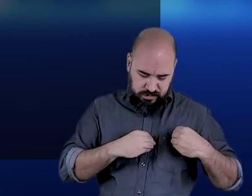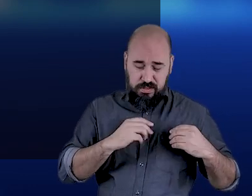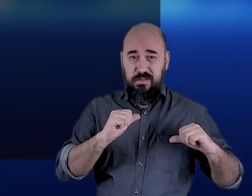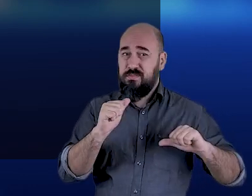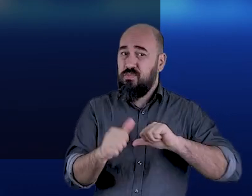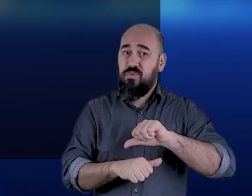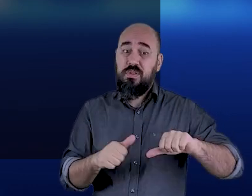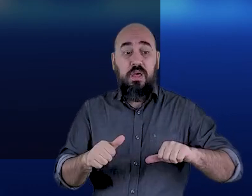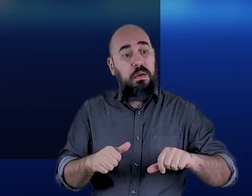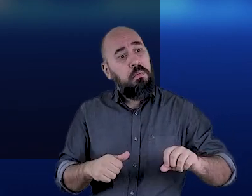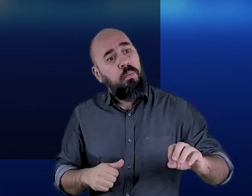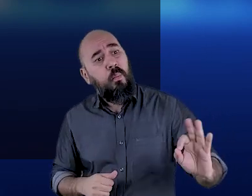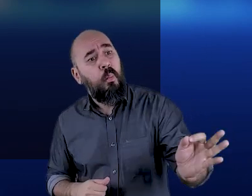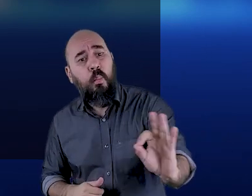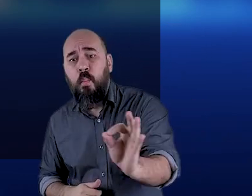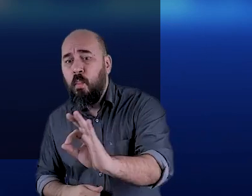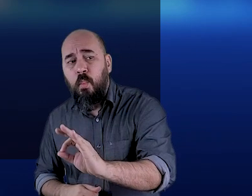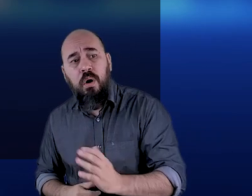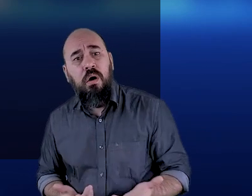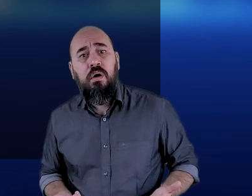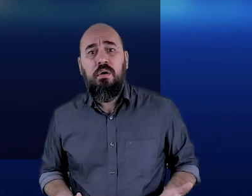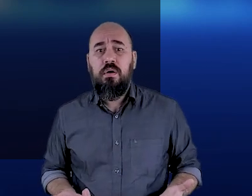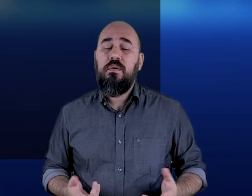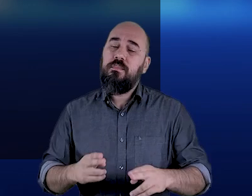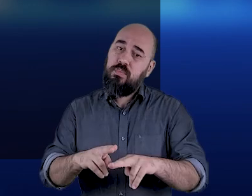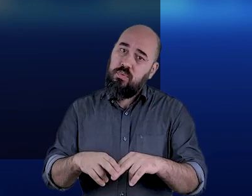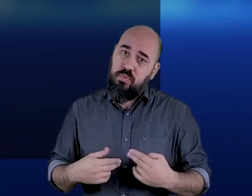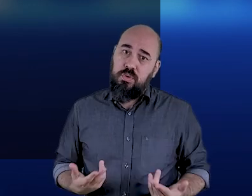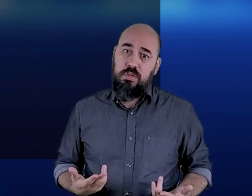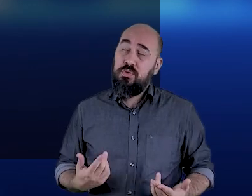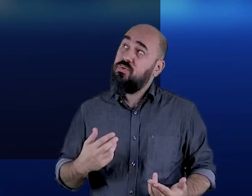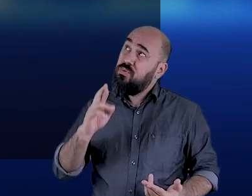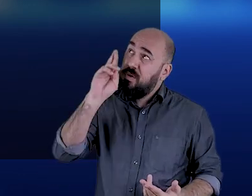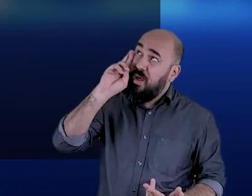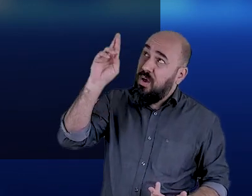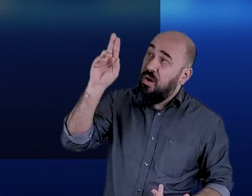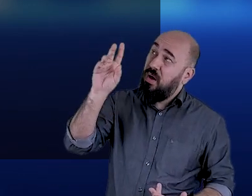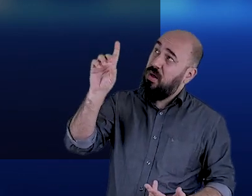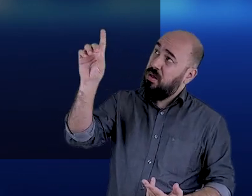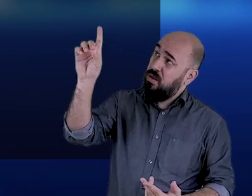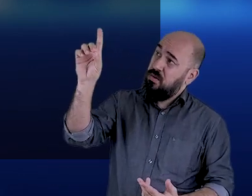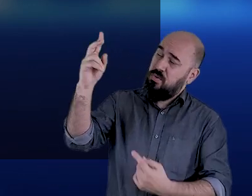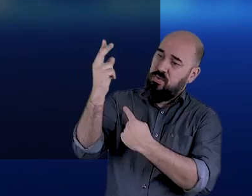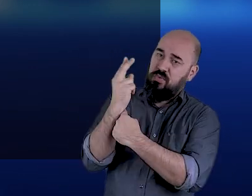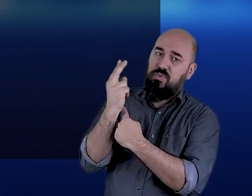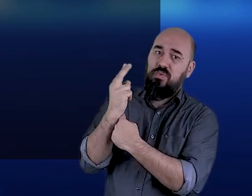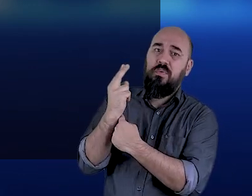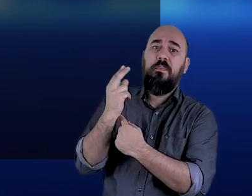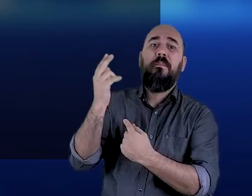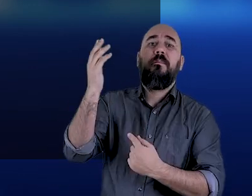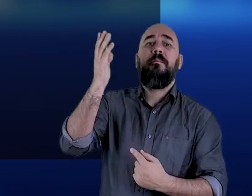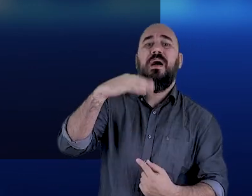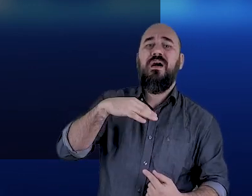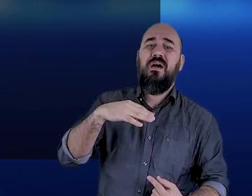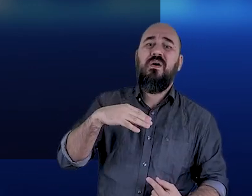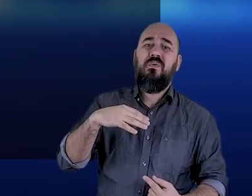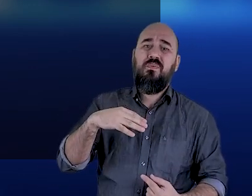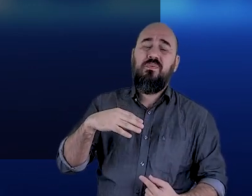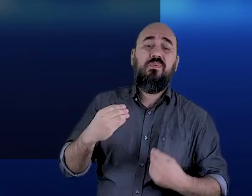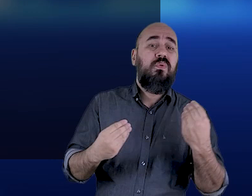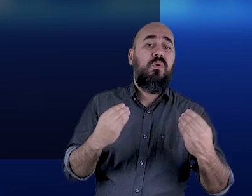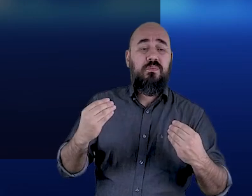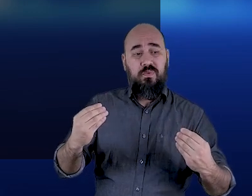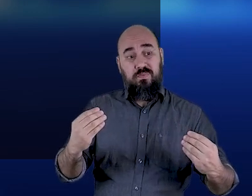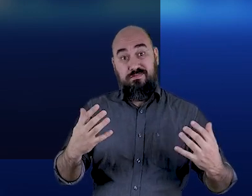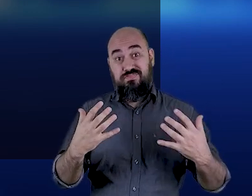e nos aplicarmos a tua verdade por isso o senhor cuidou em trazer sobre nós o mal e o fez